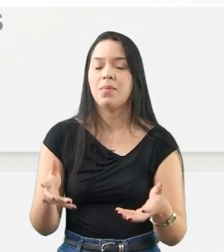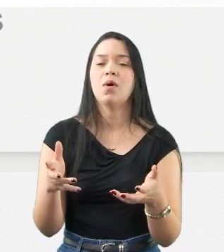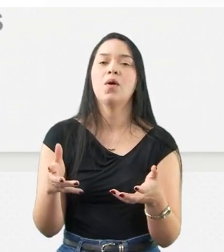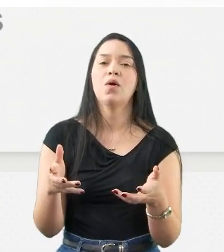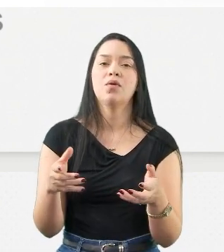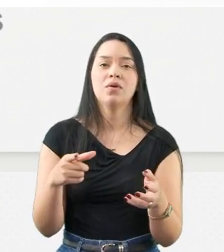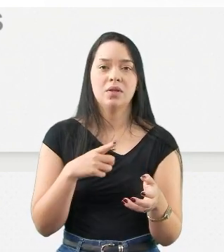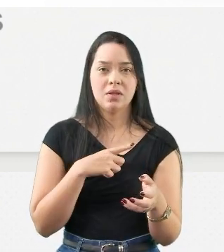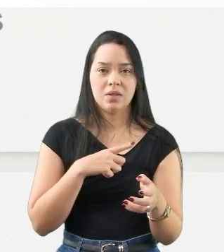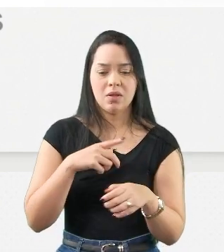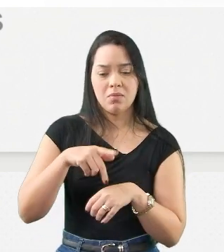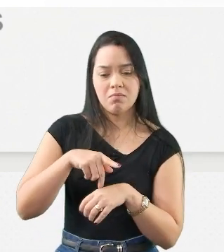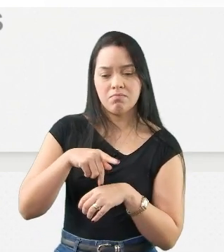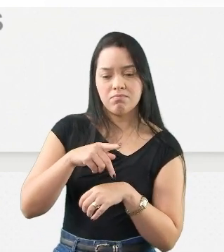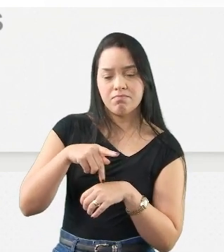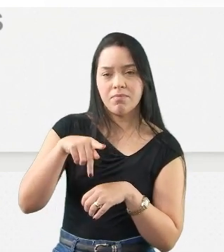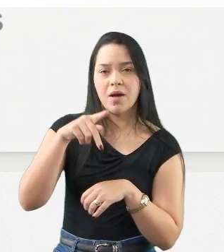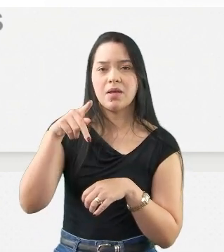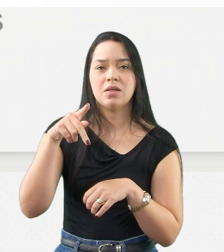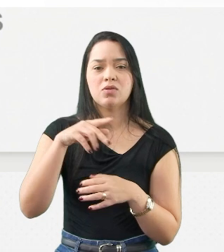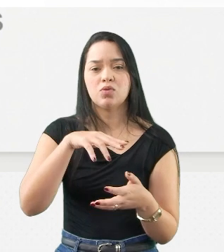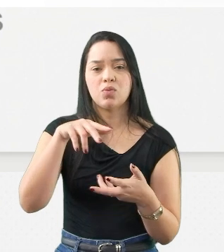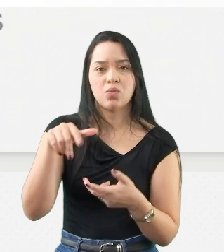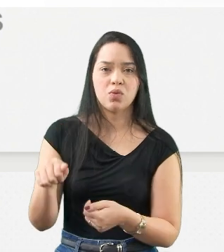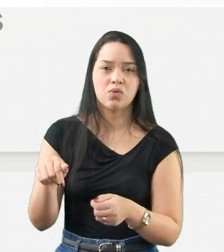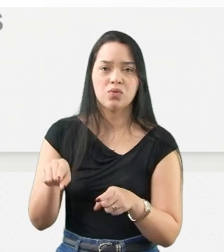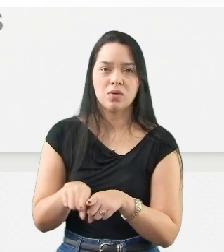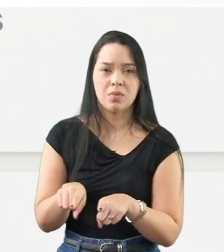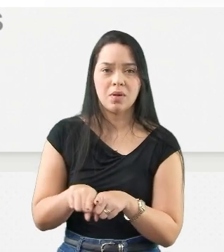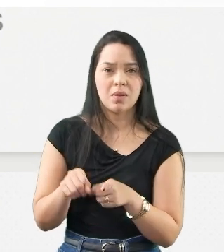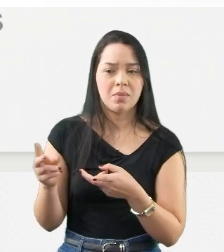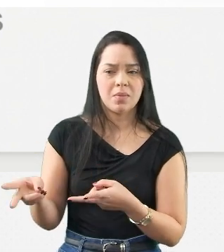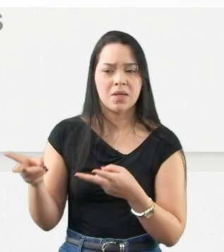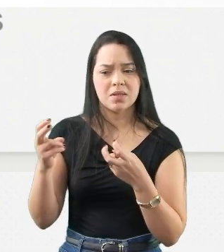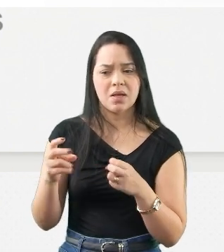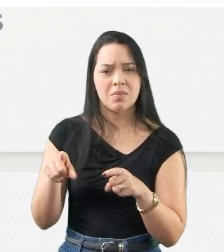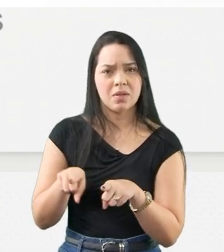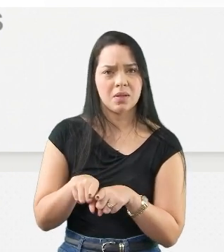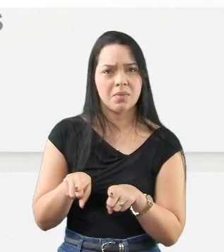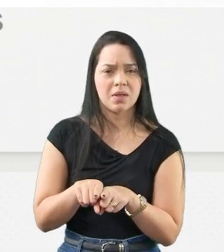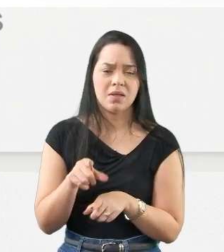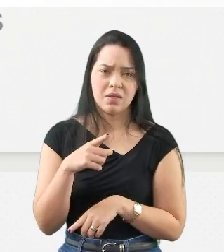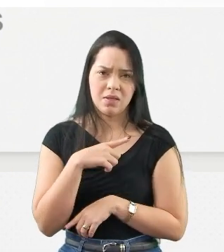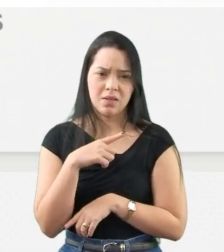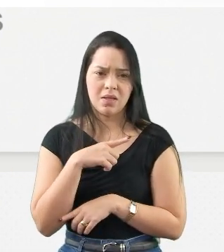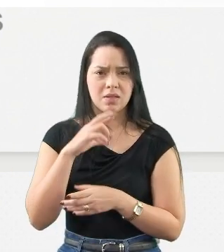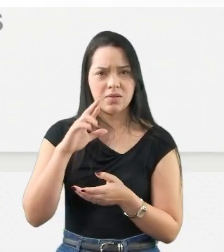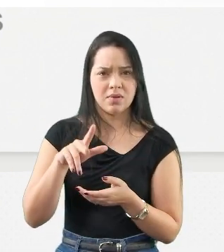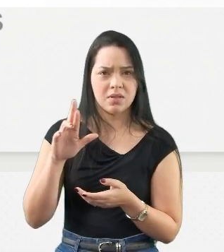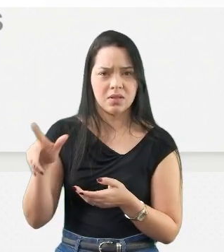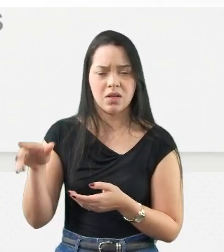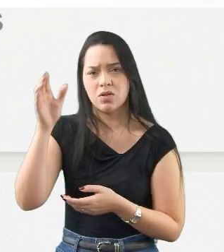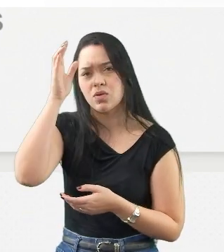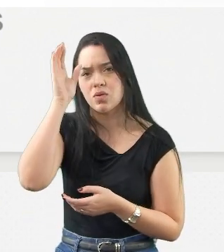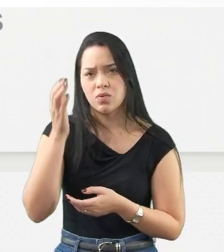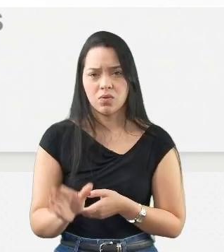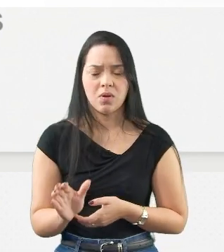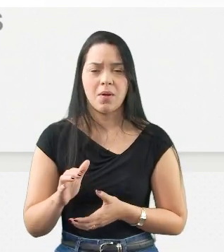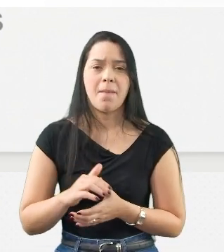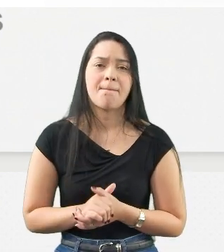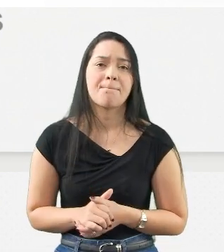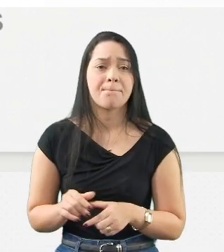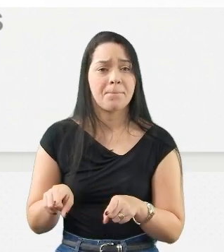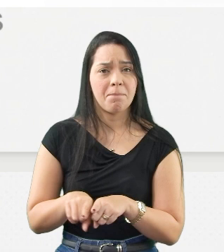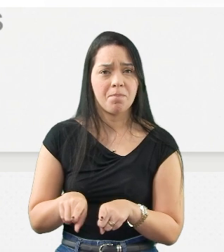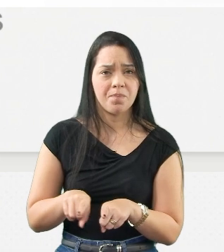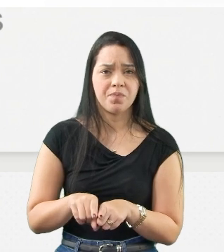um país, um mundo que é diversificado. A gente percebe que a literatura também promove essa diversidade cultural e também servindo